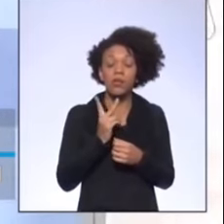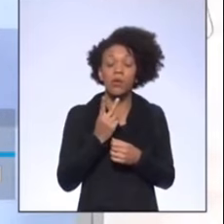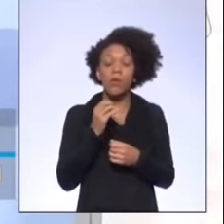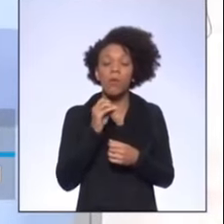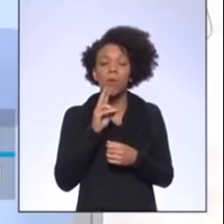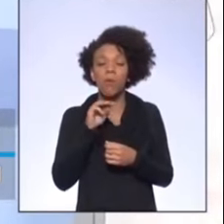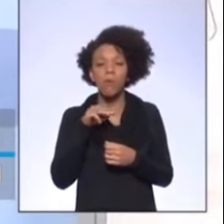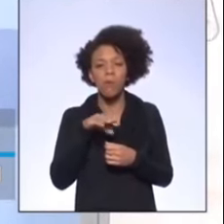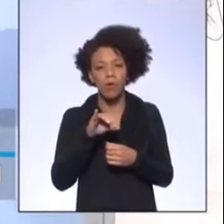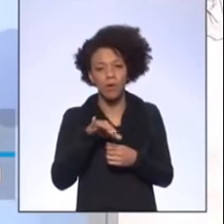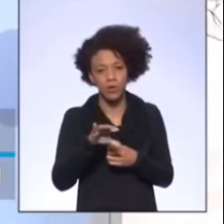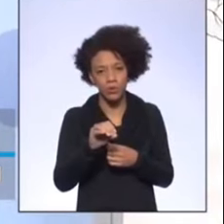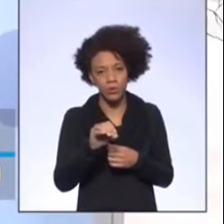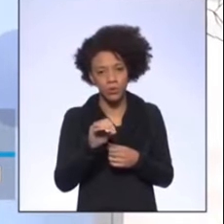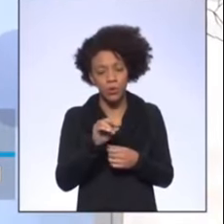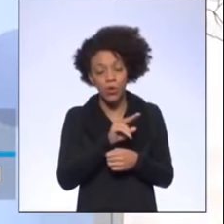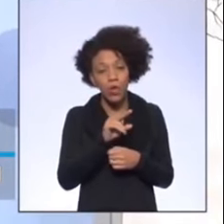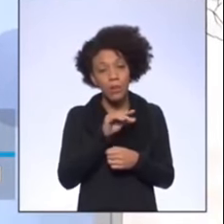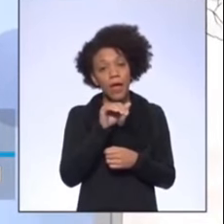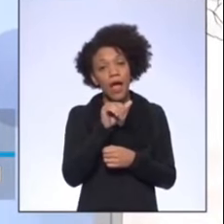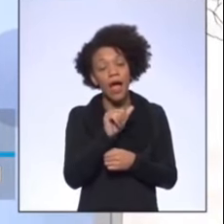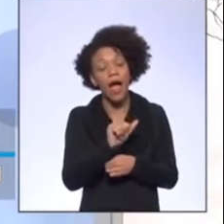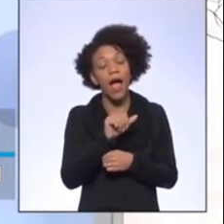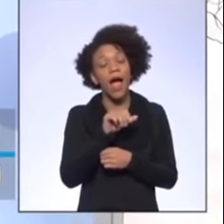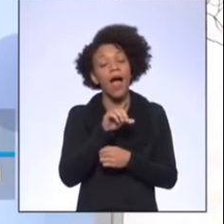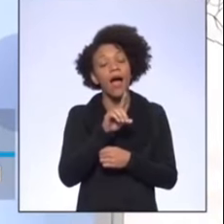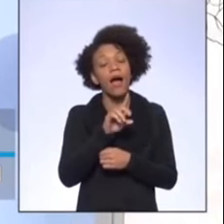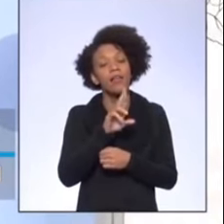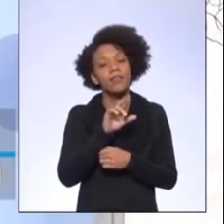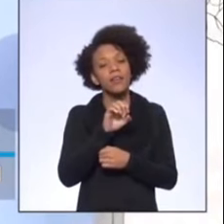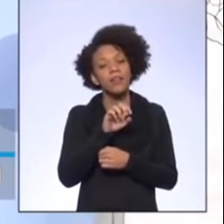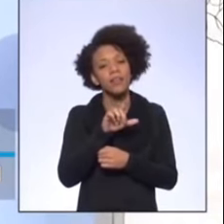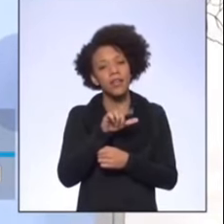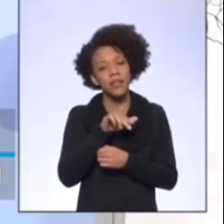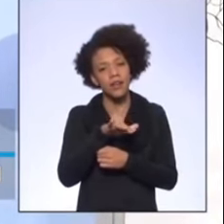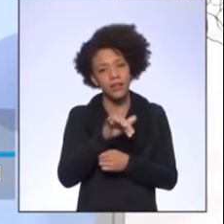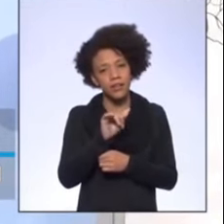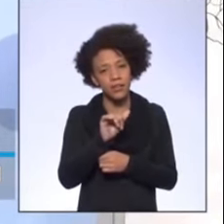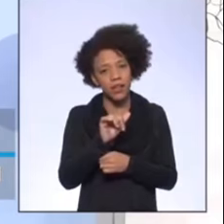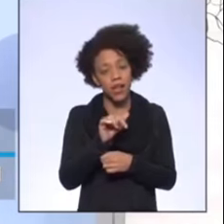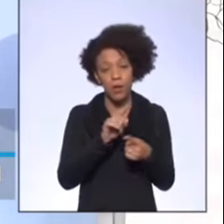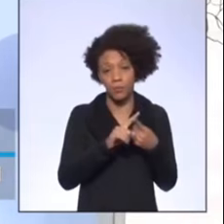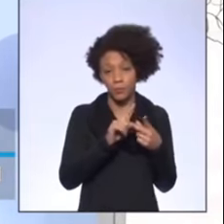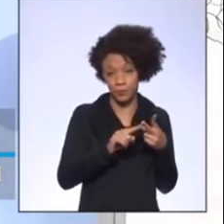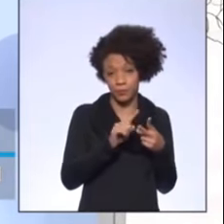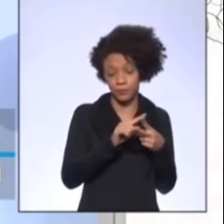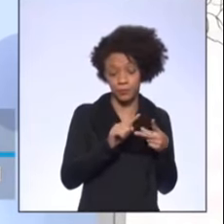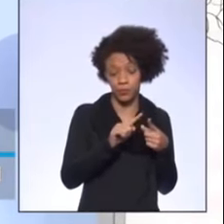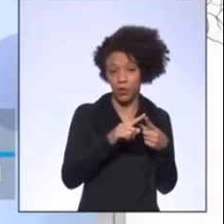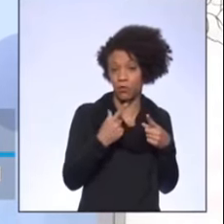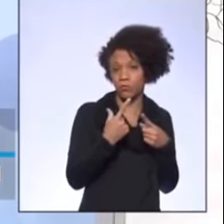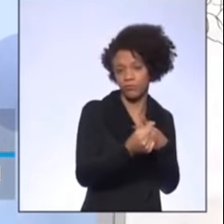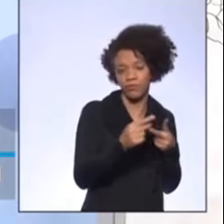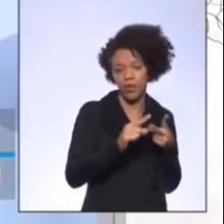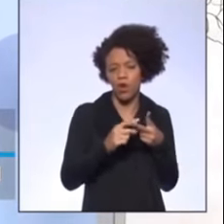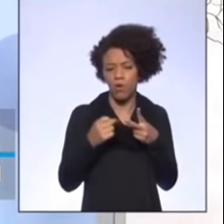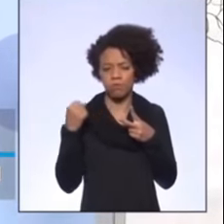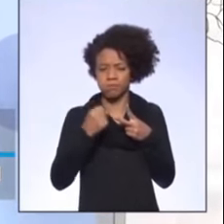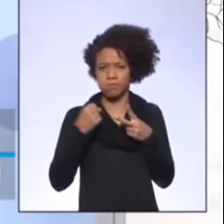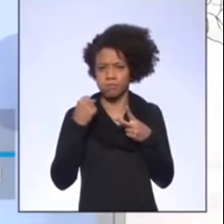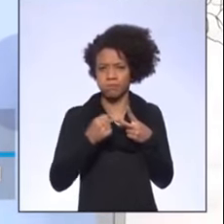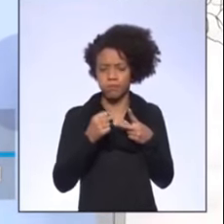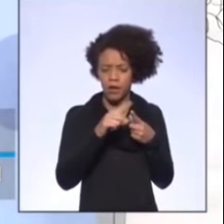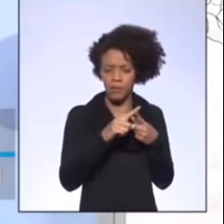de adrenalina, né? E aí ele te prepara para duas coisas, ou fugir ou lutar. Para eu fugir ou